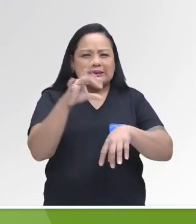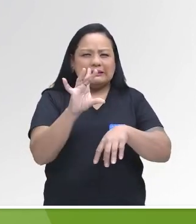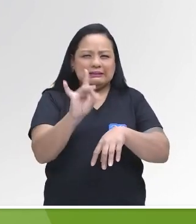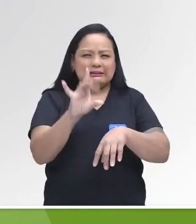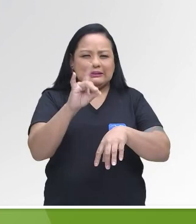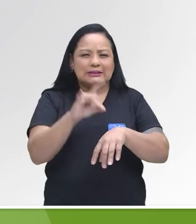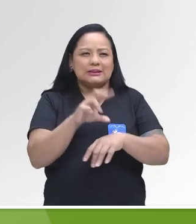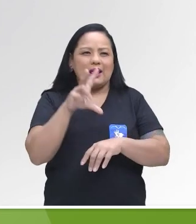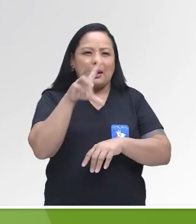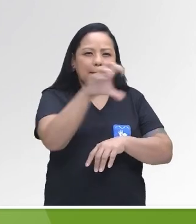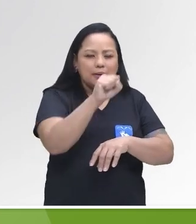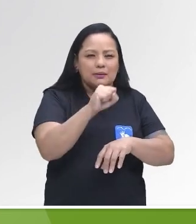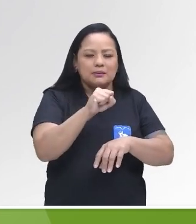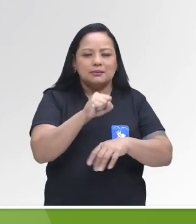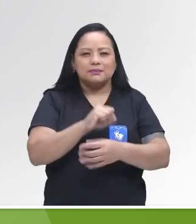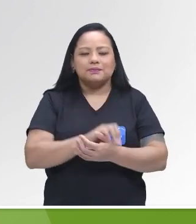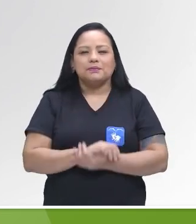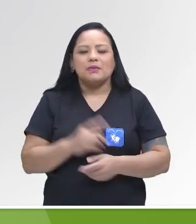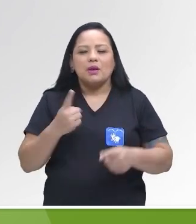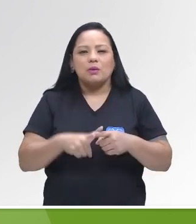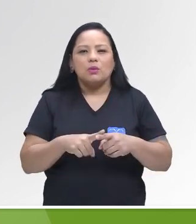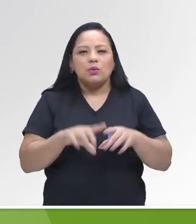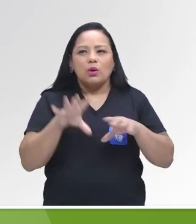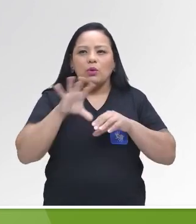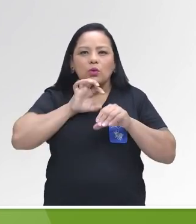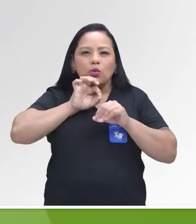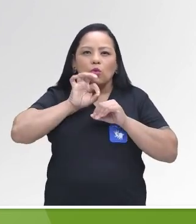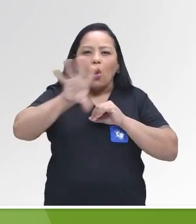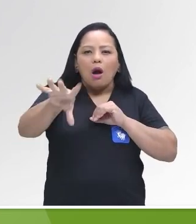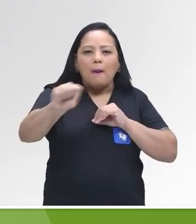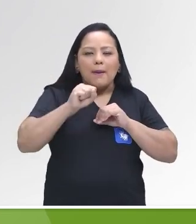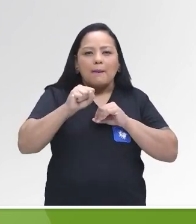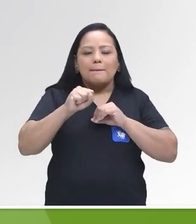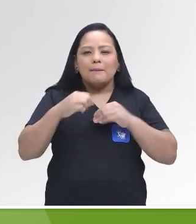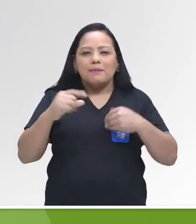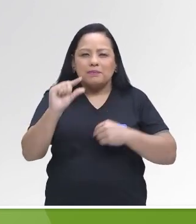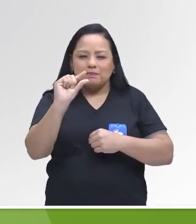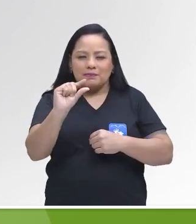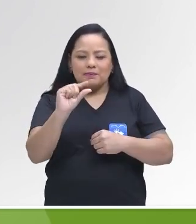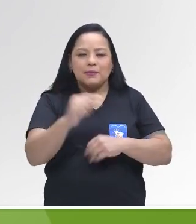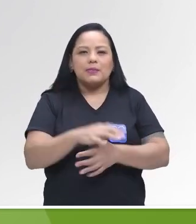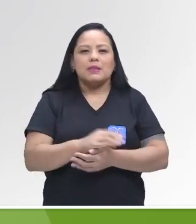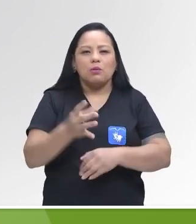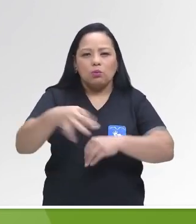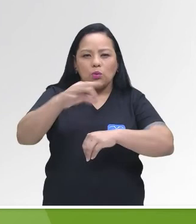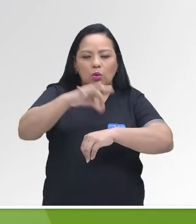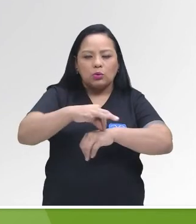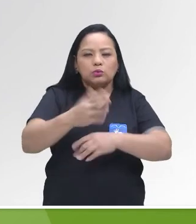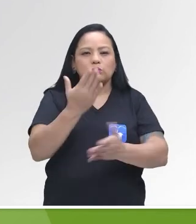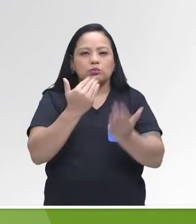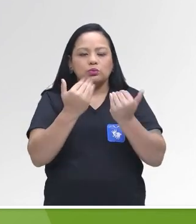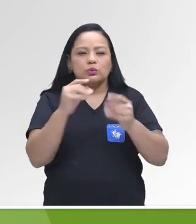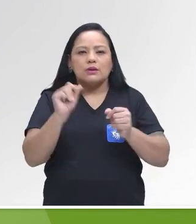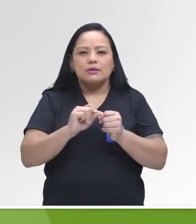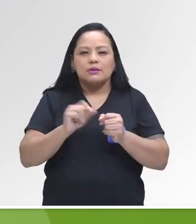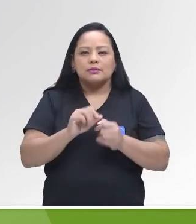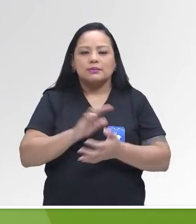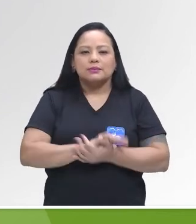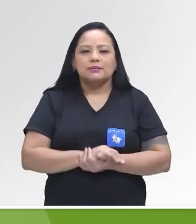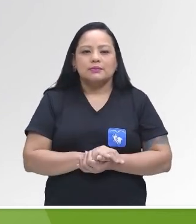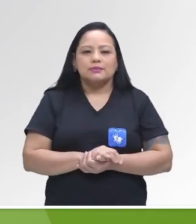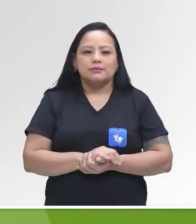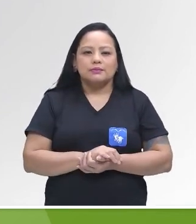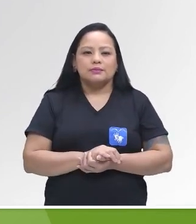bem pegajosas porque elas vão pegar os animais que são menores que eles e se alimentar. E aí, quando